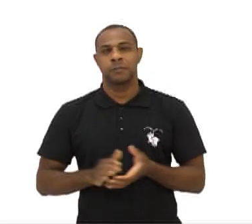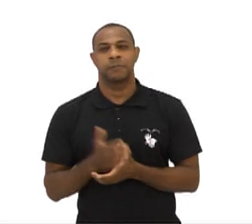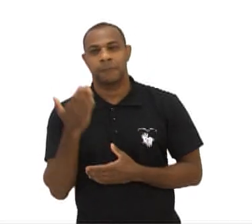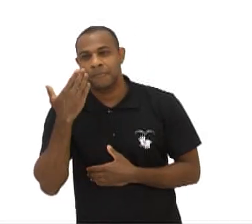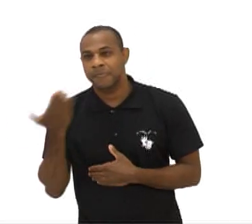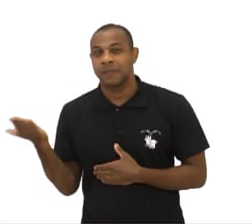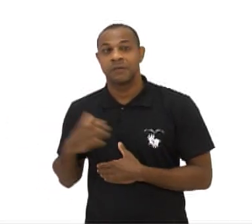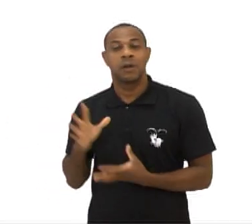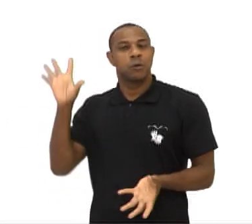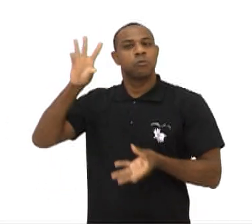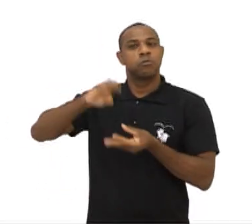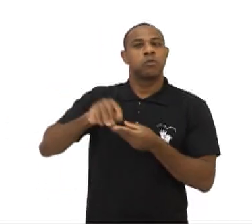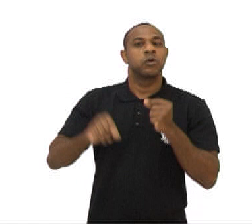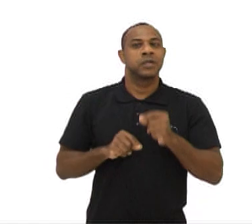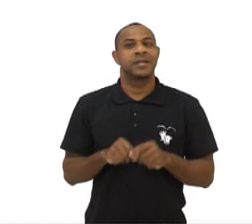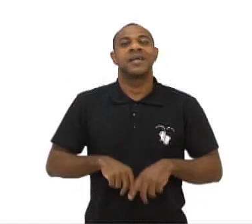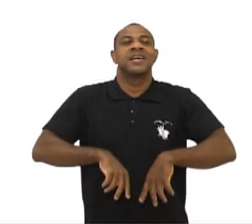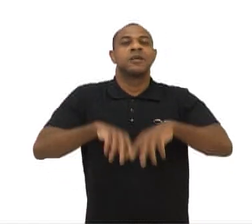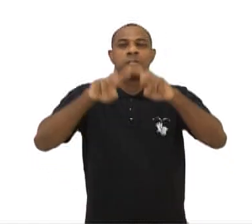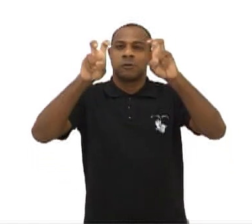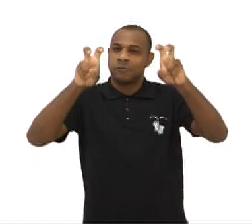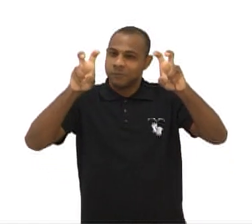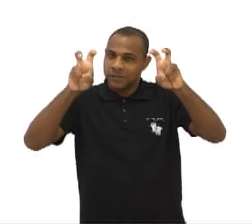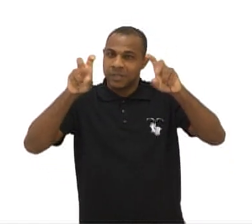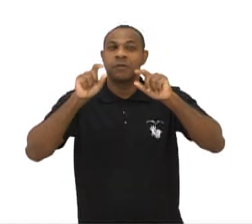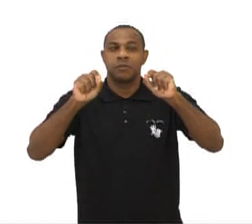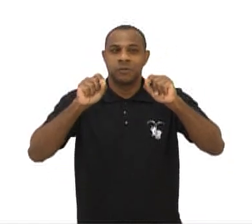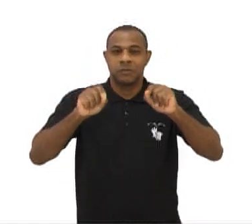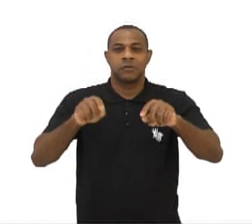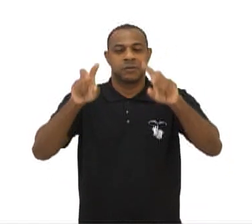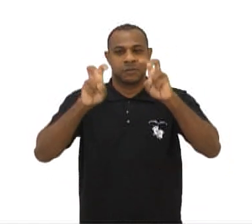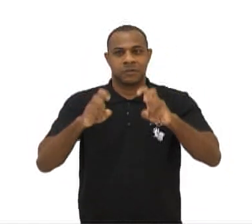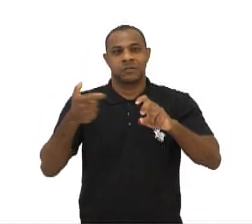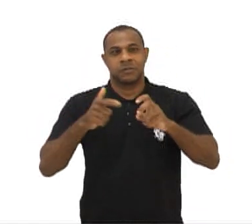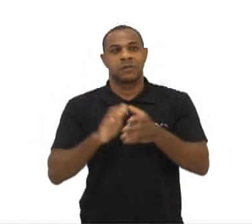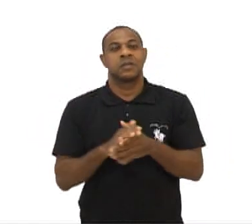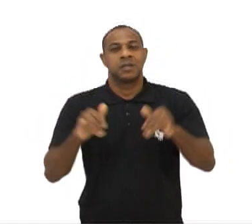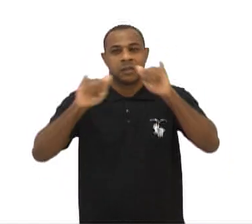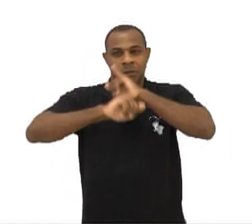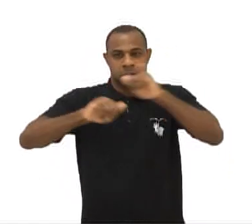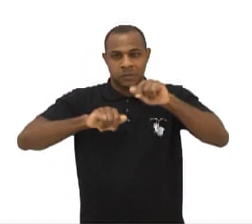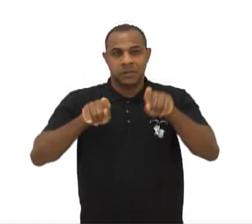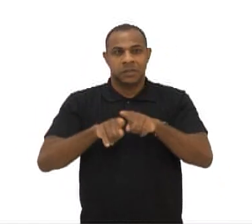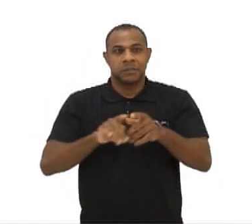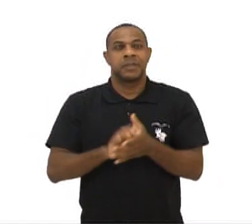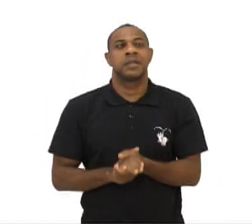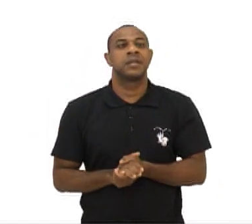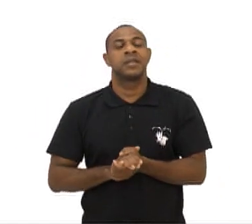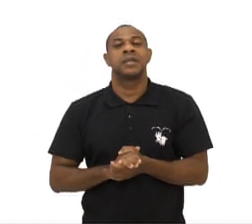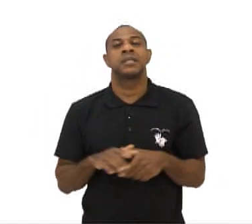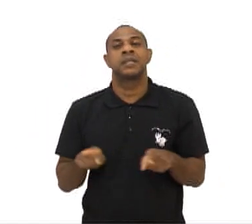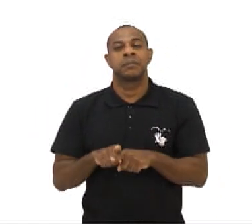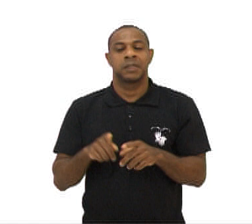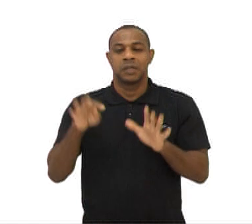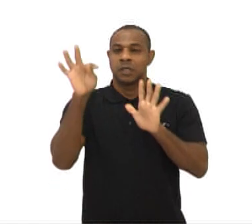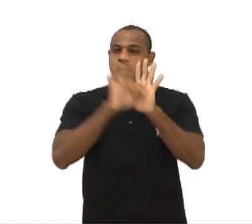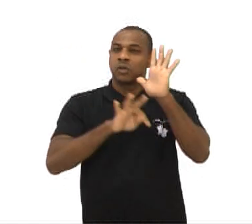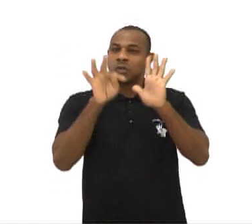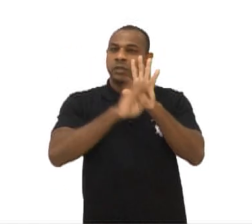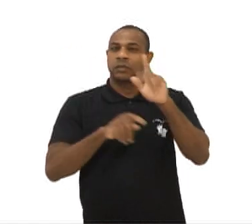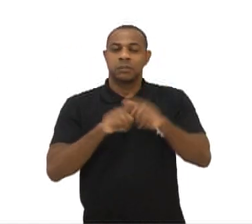vai retomar a manchete, o subtítulo, o lead e o corpo do texto, que são os